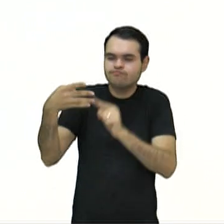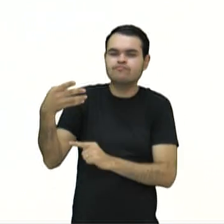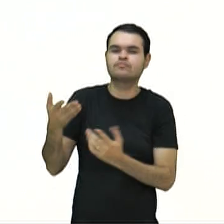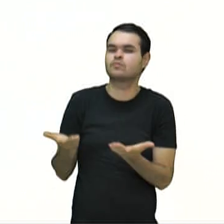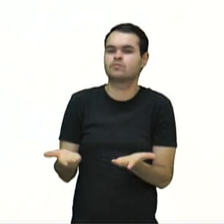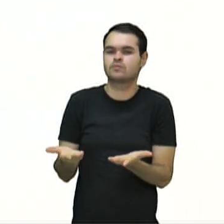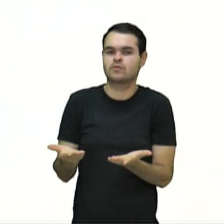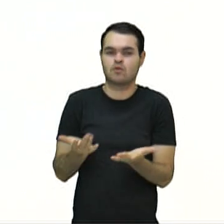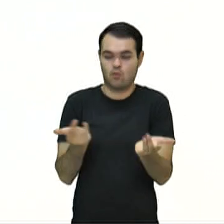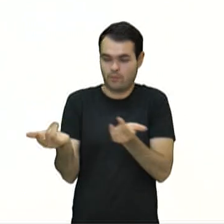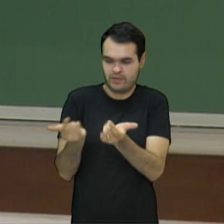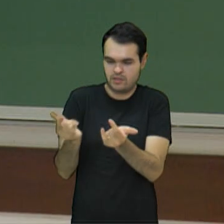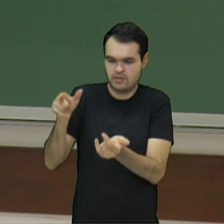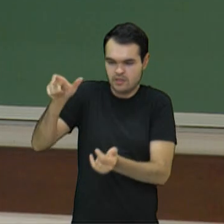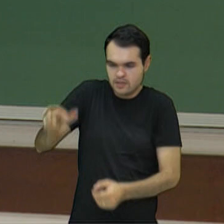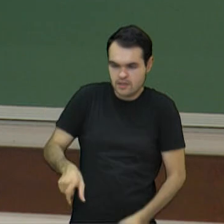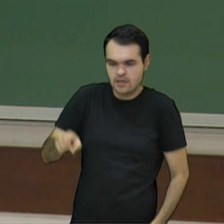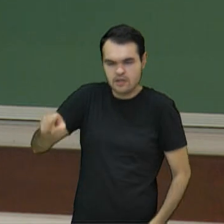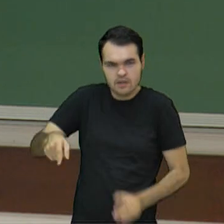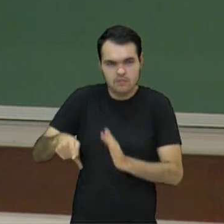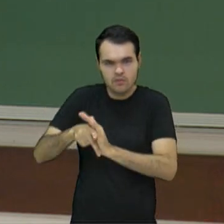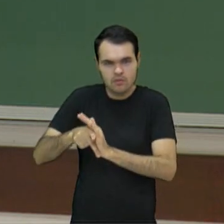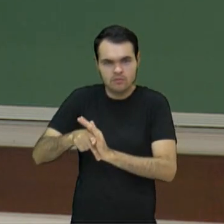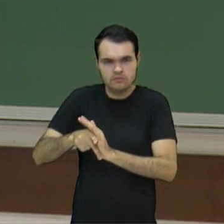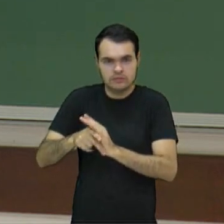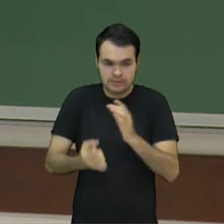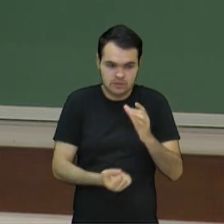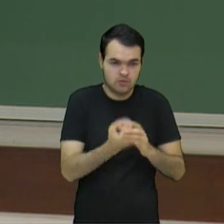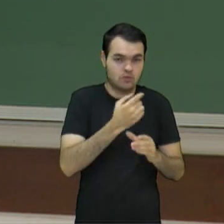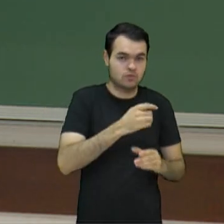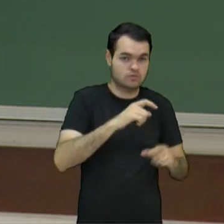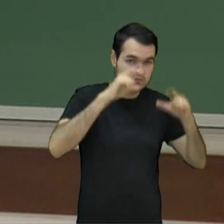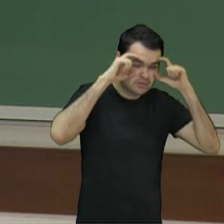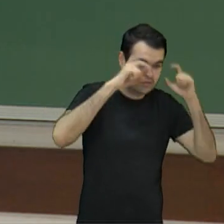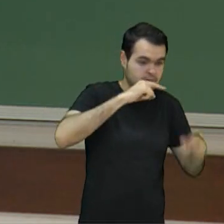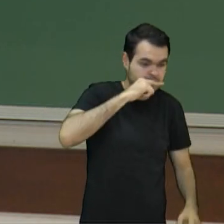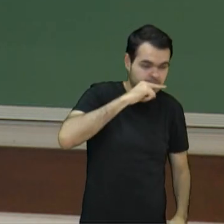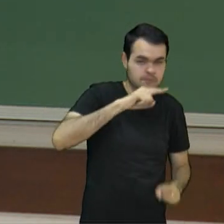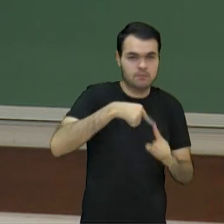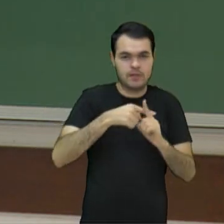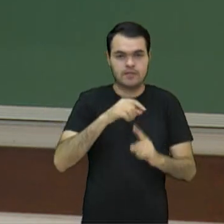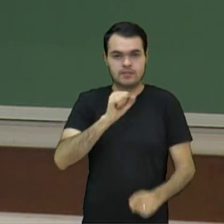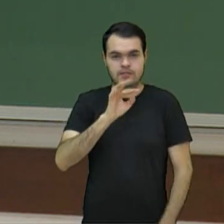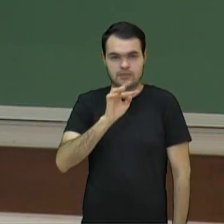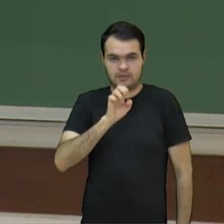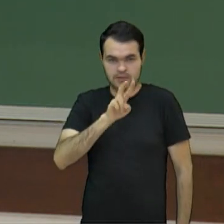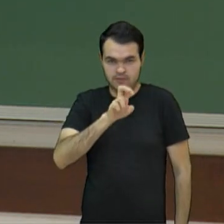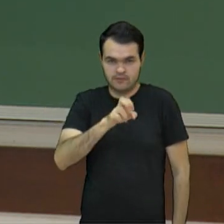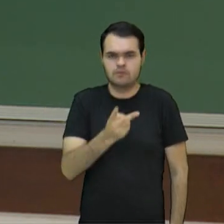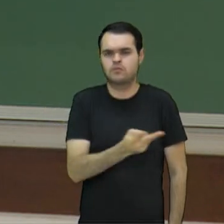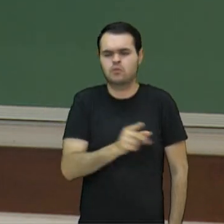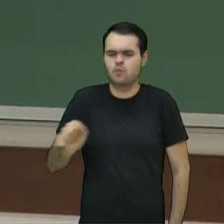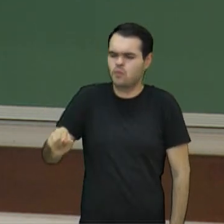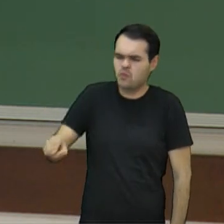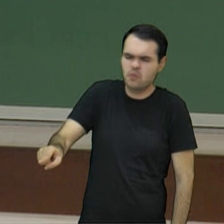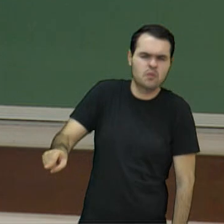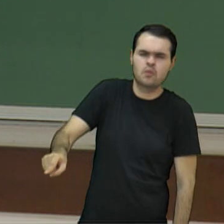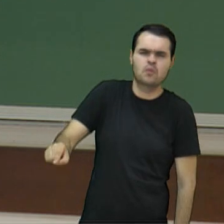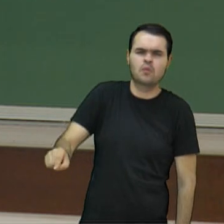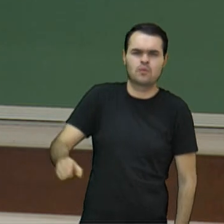o Homem-Aranha, ele é um personagem desenvolvido por Stan Lee e o Steve Ditko, e ele era o quê?